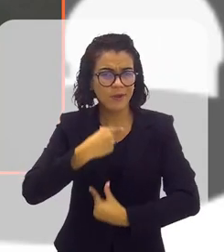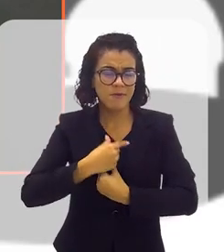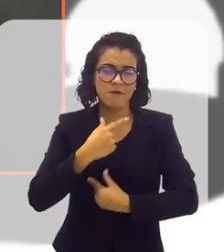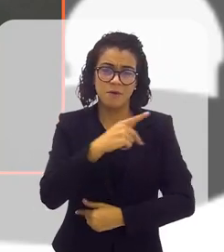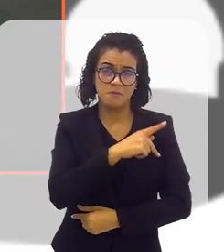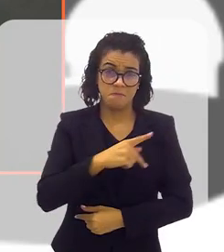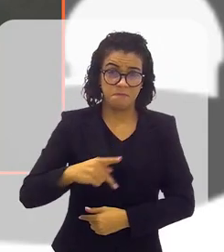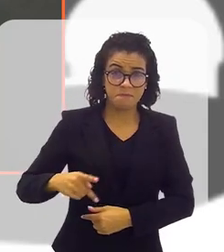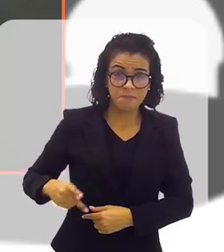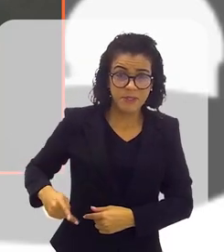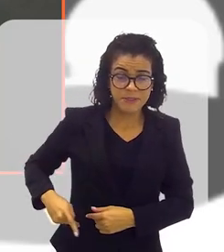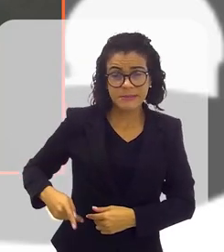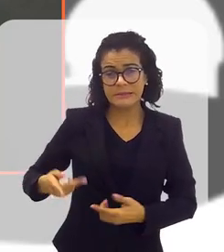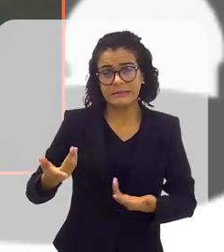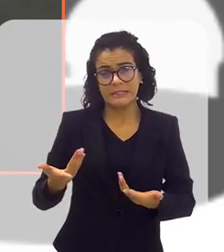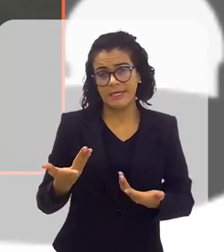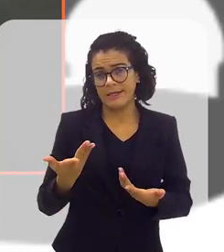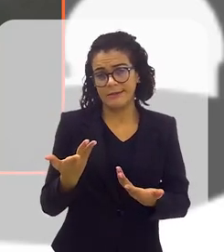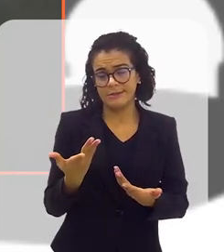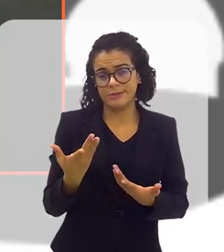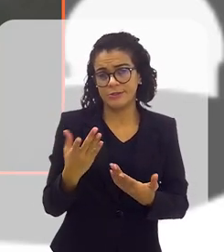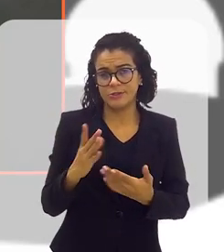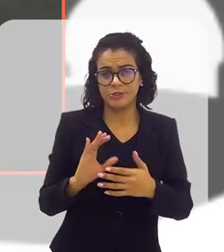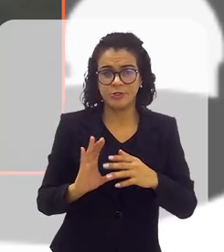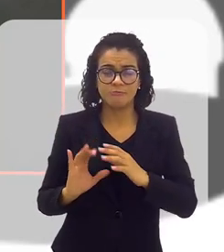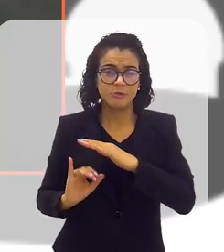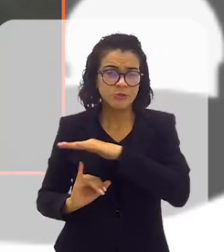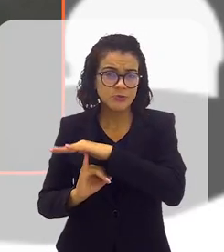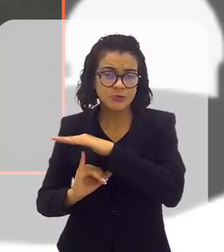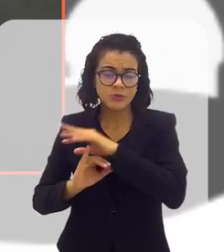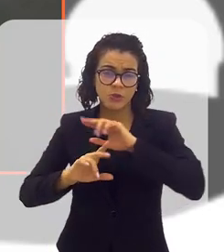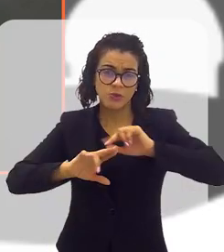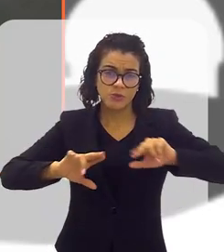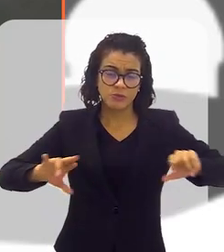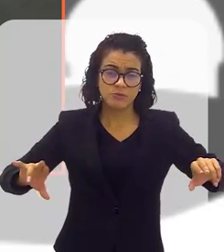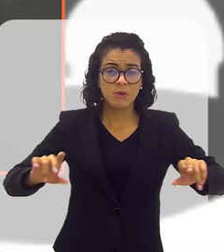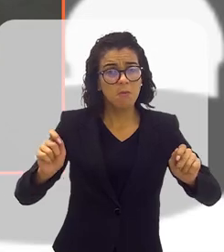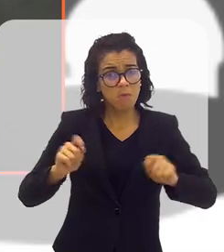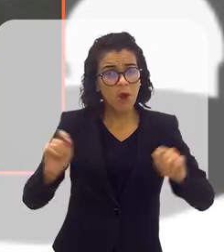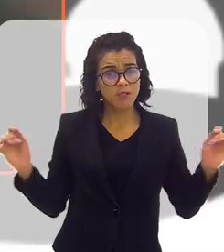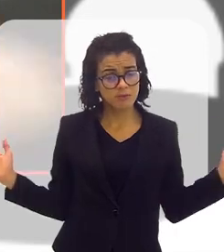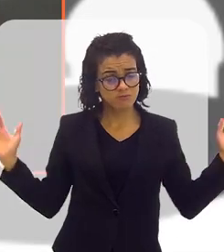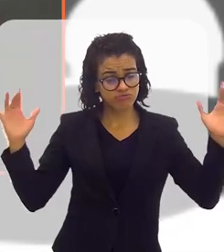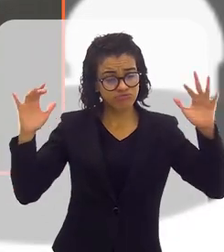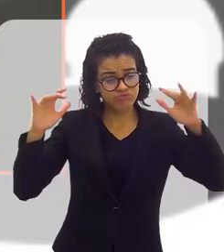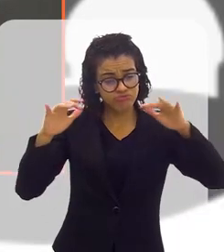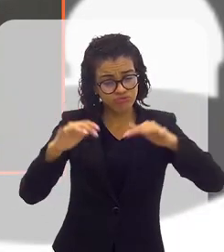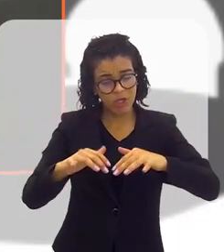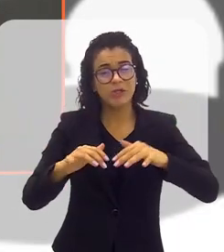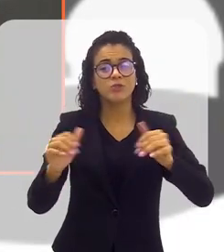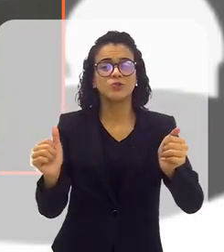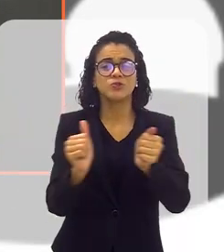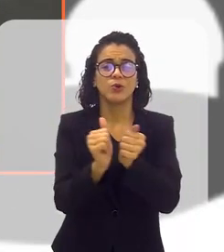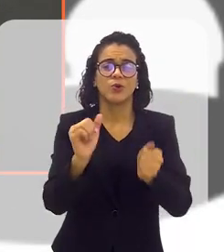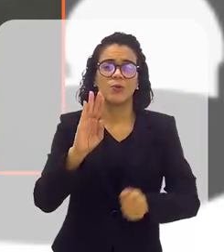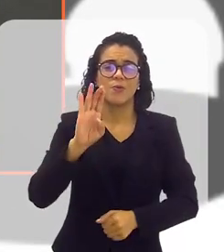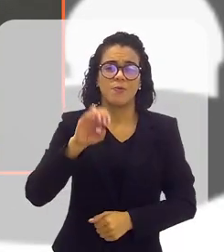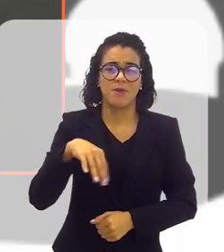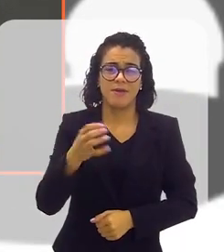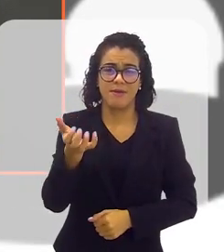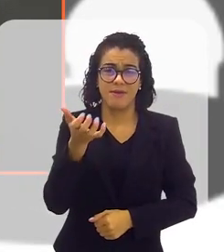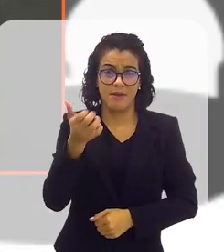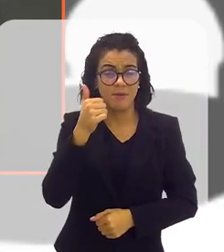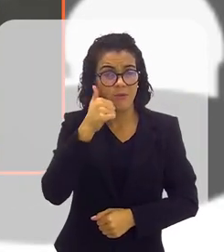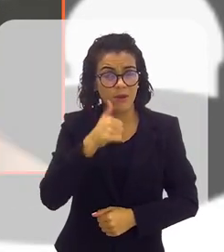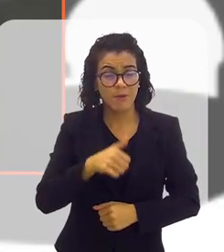enfim, presidentes de organismos e fundações também possam vir para cá, vir com a gente no Bem-Querer